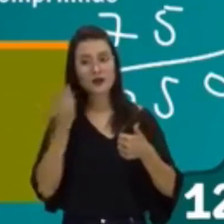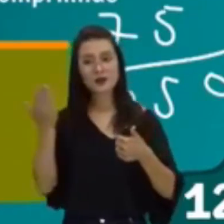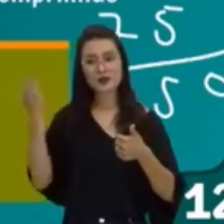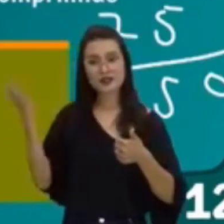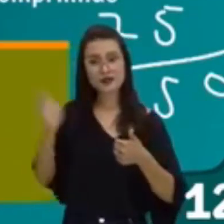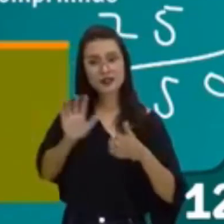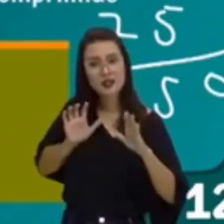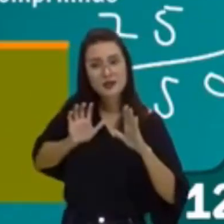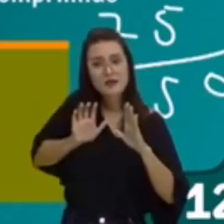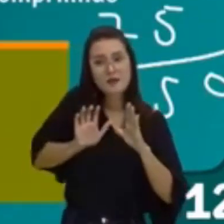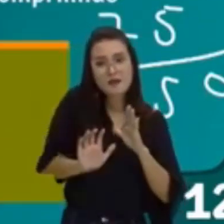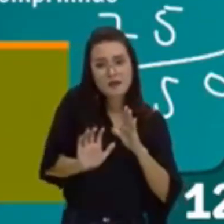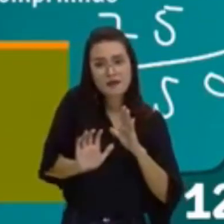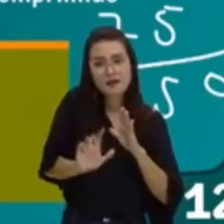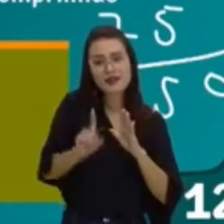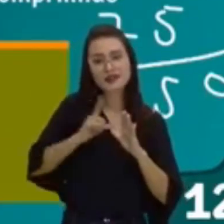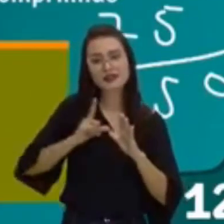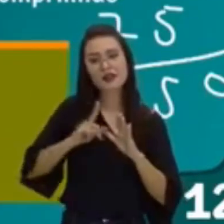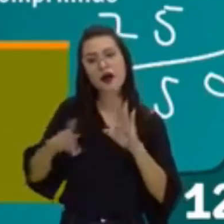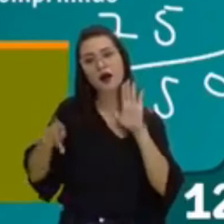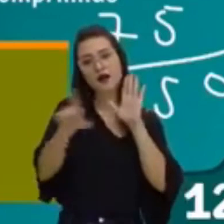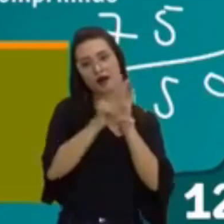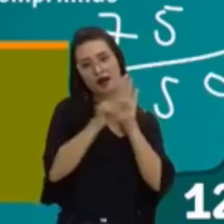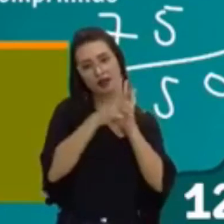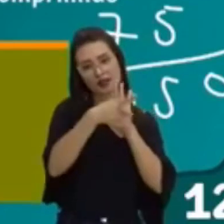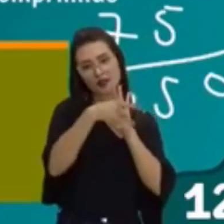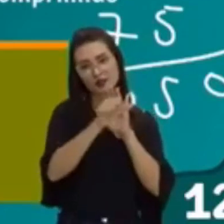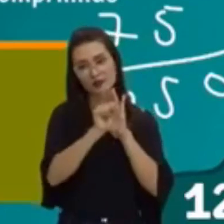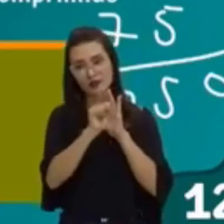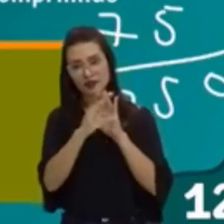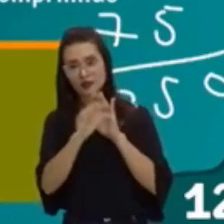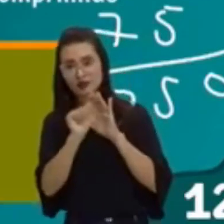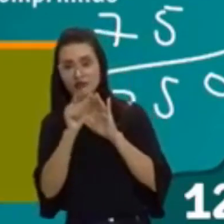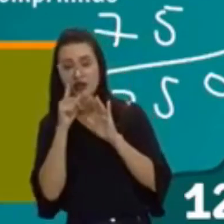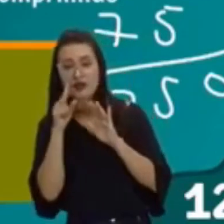hidráulico, usando o princípio de Pascal, uma força